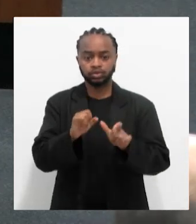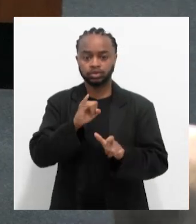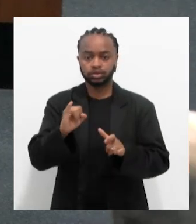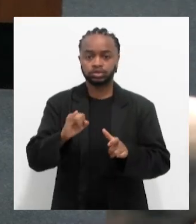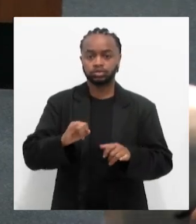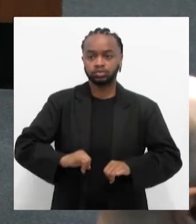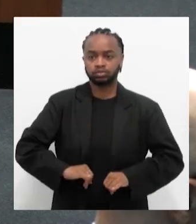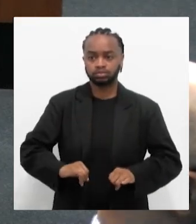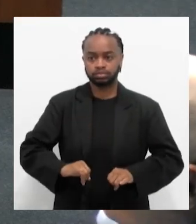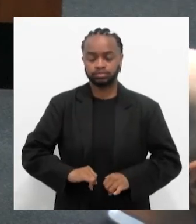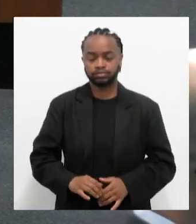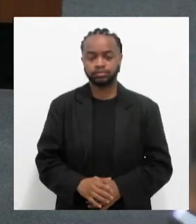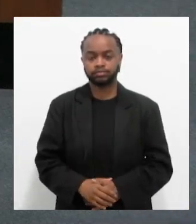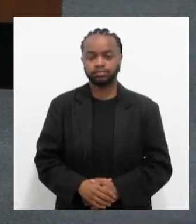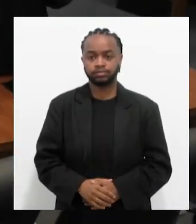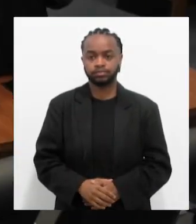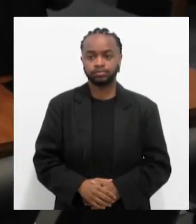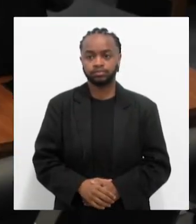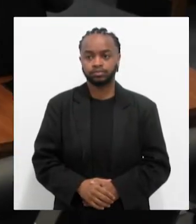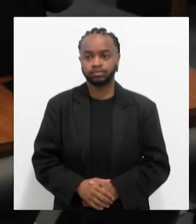religiões.